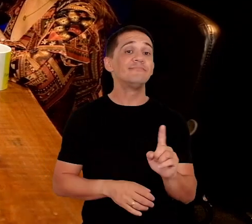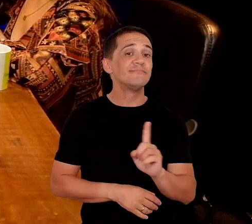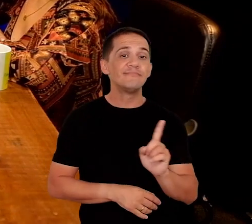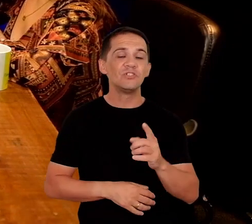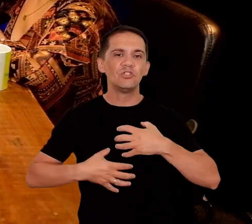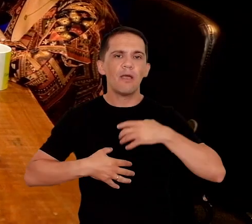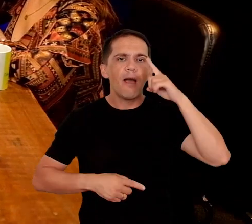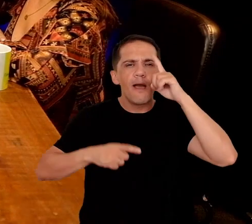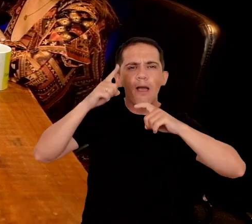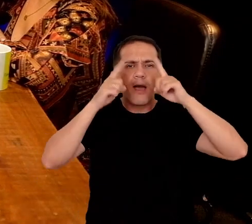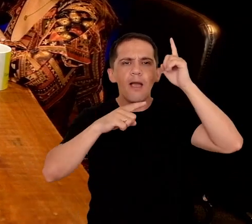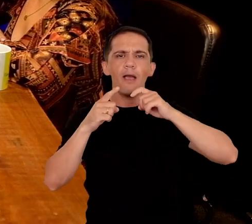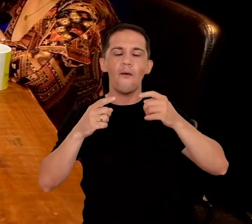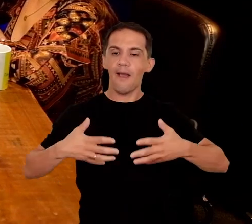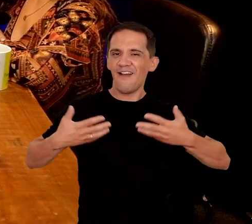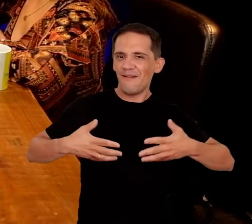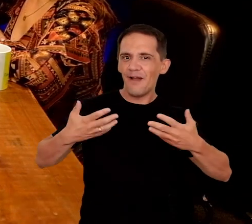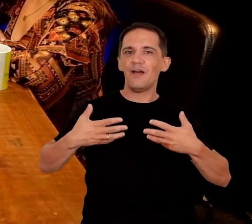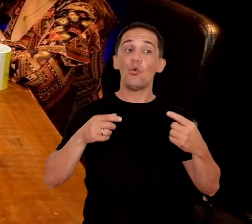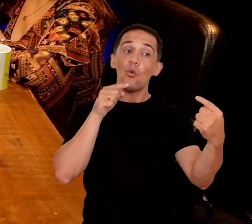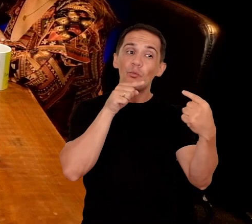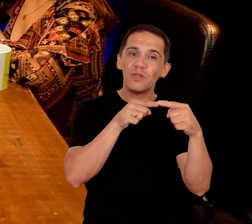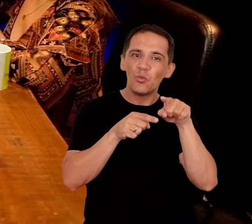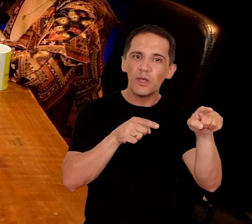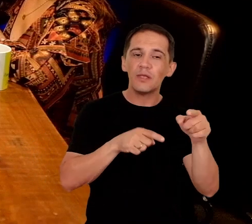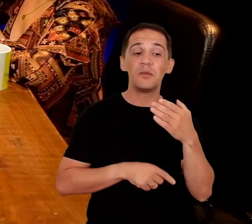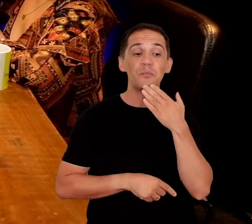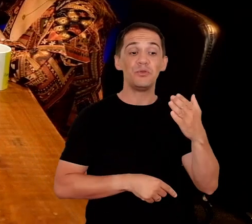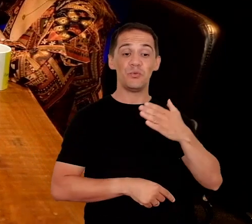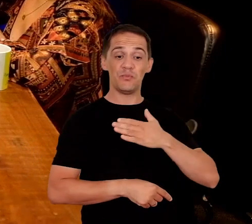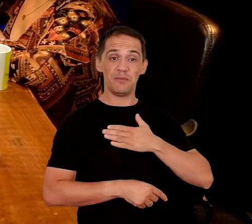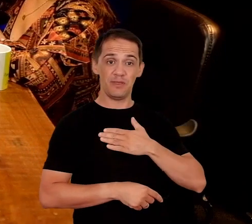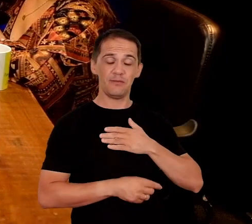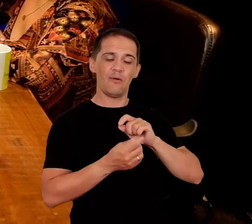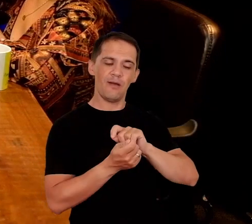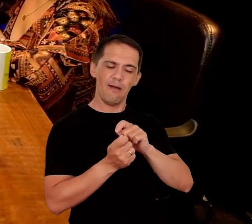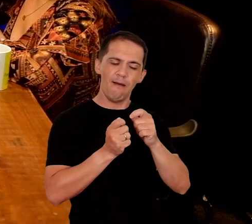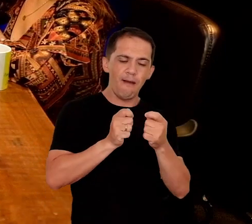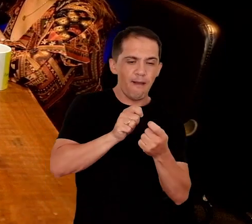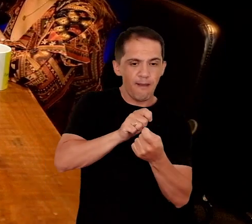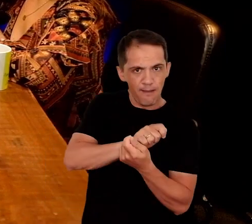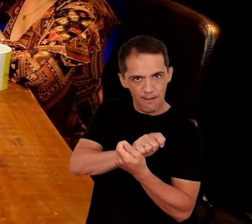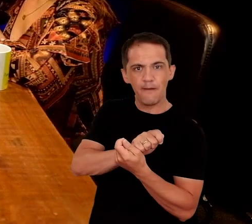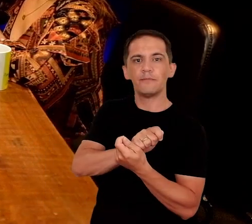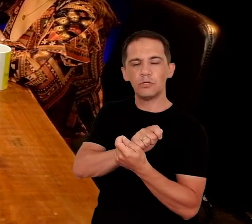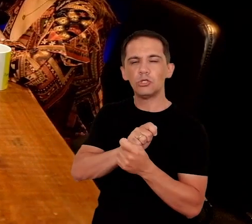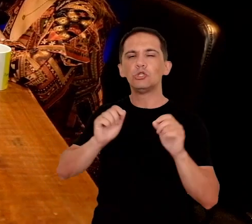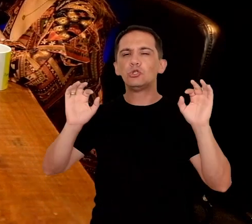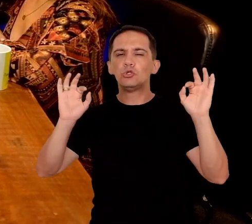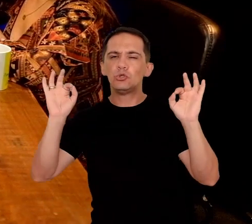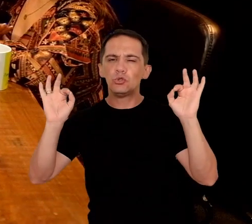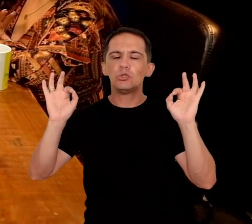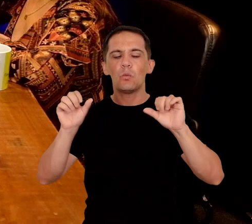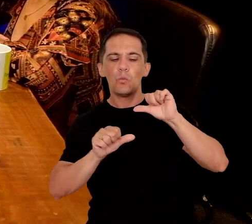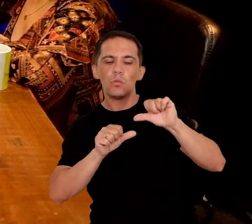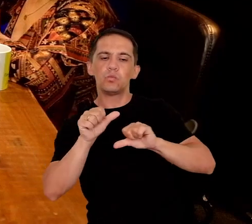Que o acadêmico vai entender. Tenta focar mais nesse público. Então a gente adapta e troca o estilo de tradução.